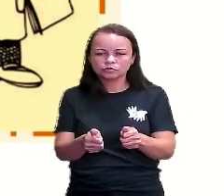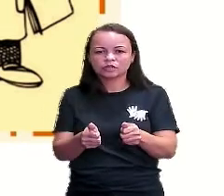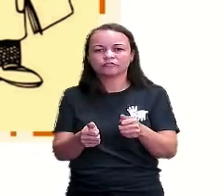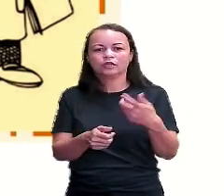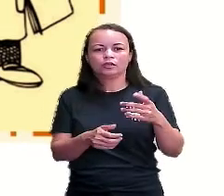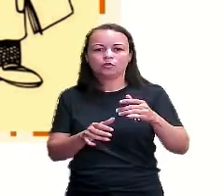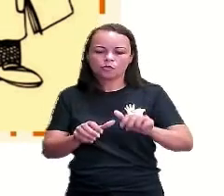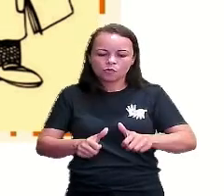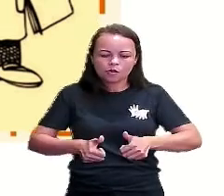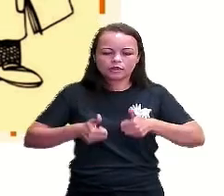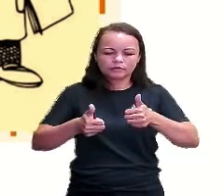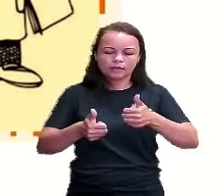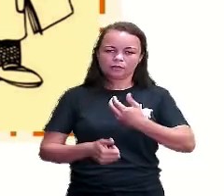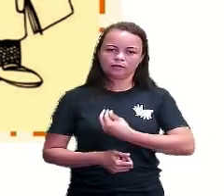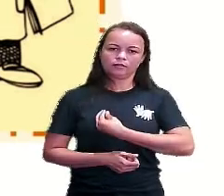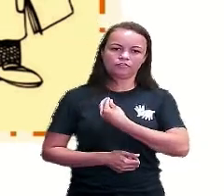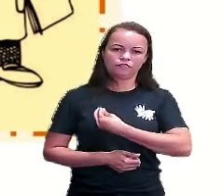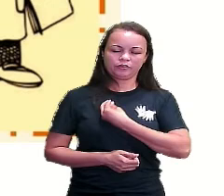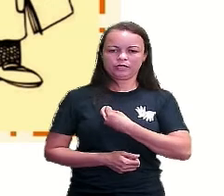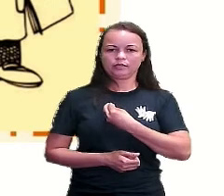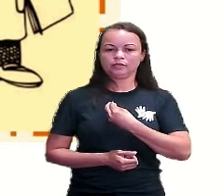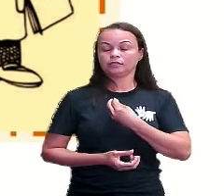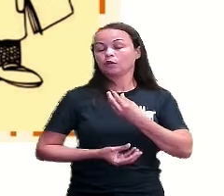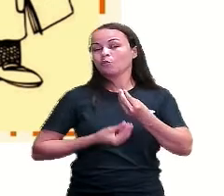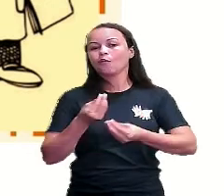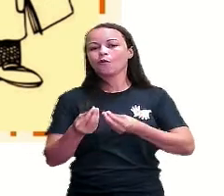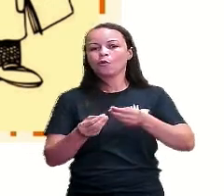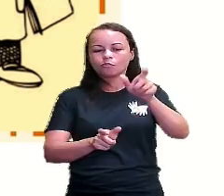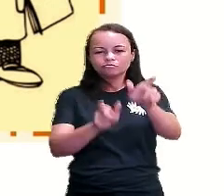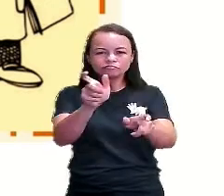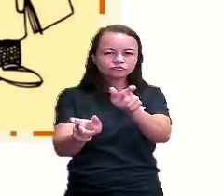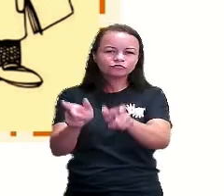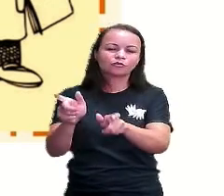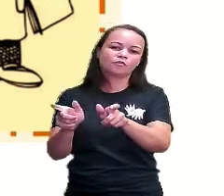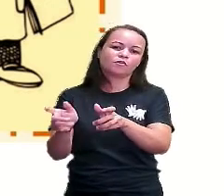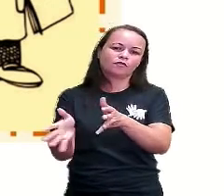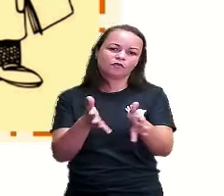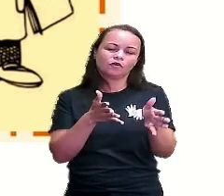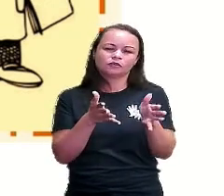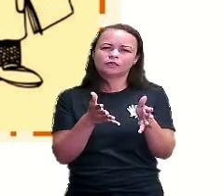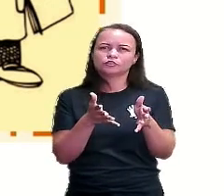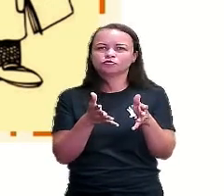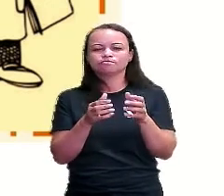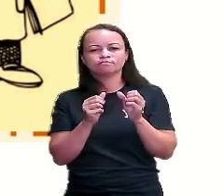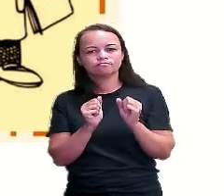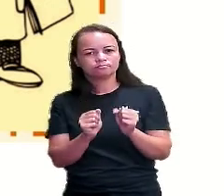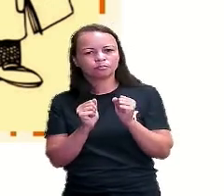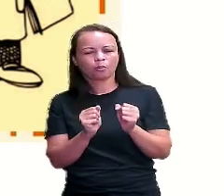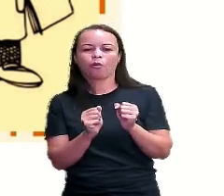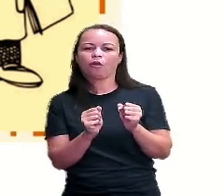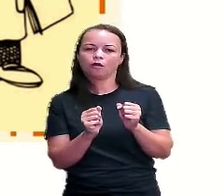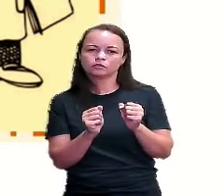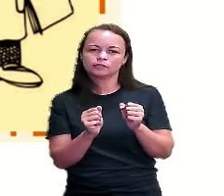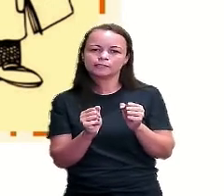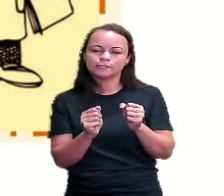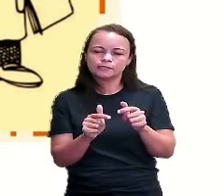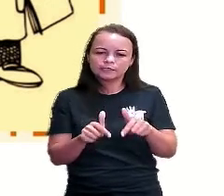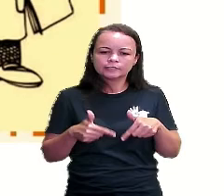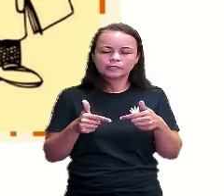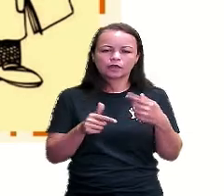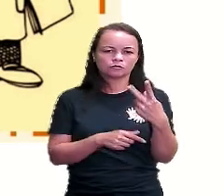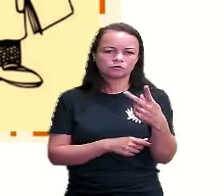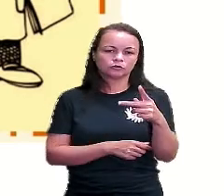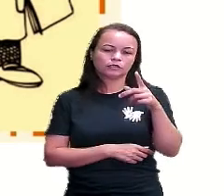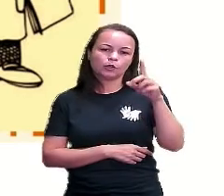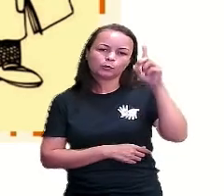a qualidade da tua vida, a forma que você vai, justamente, que você pode lidar com o teu dia a